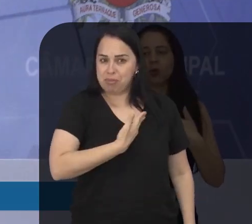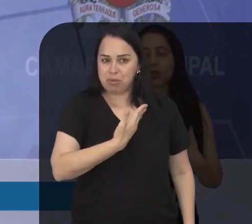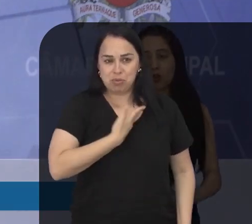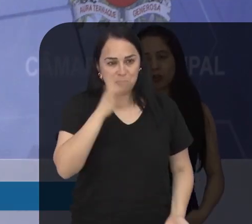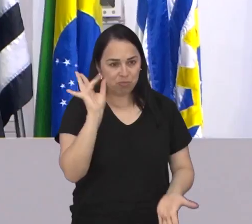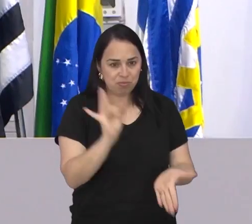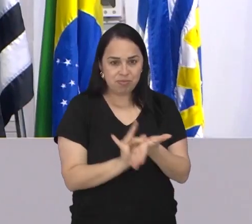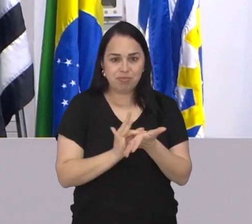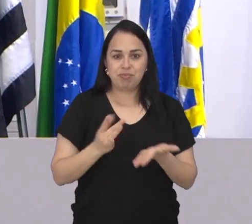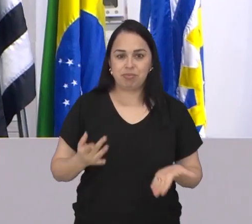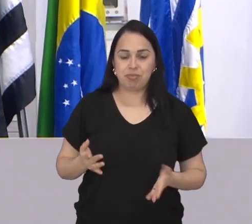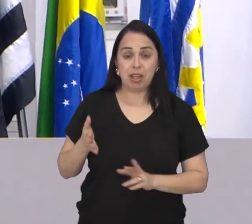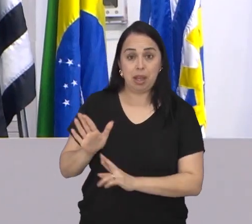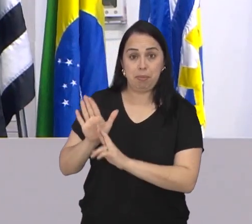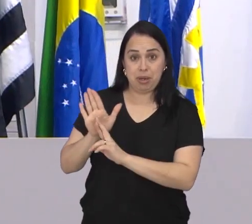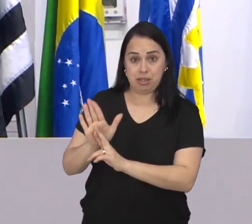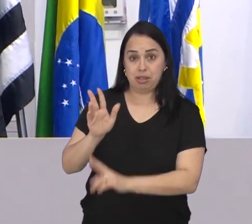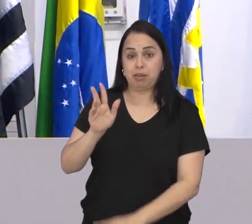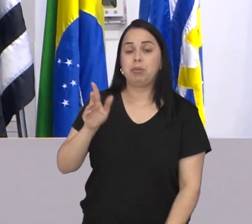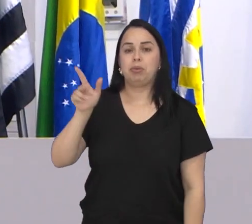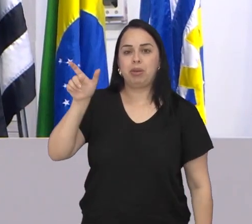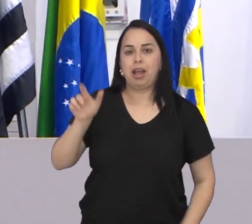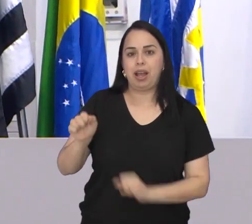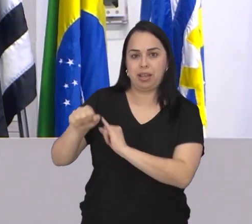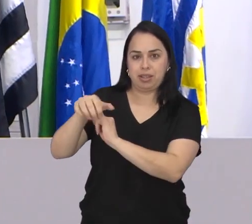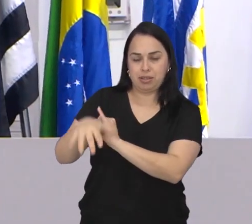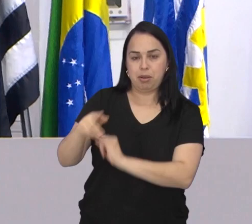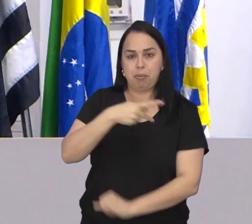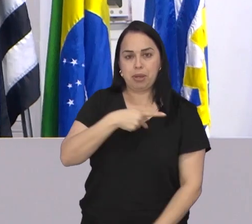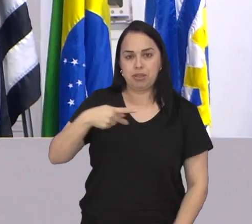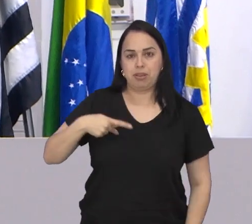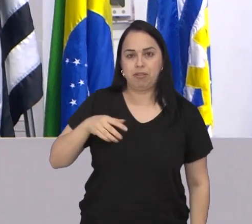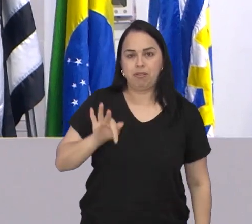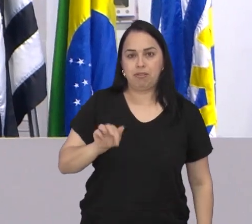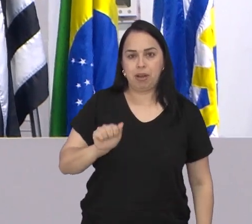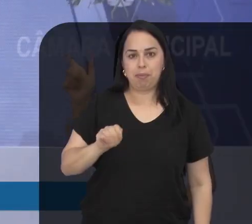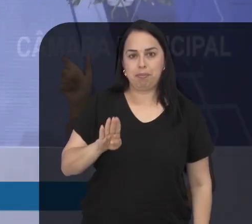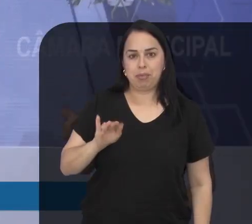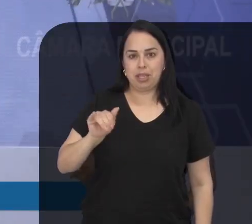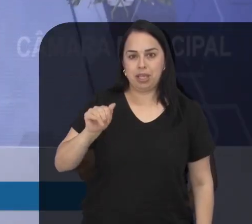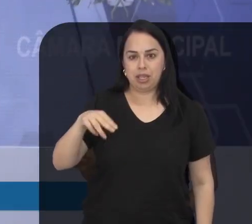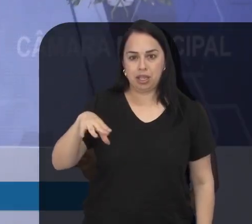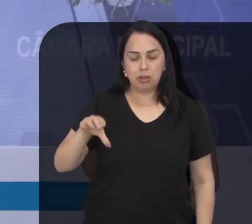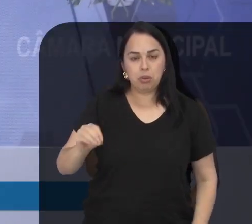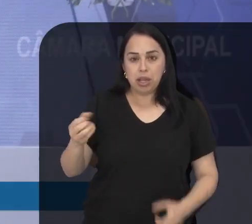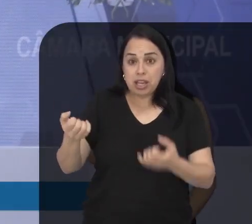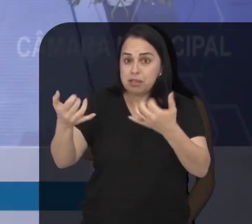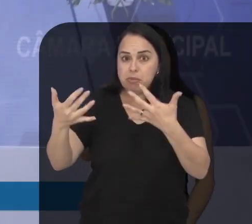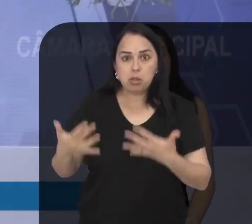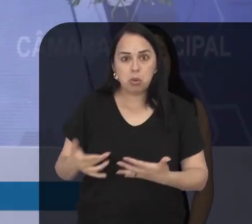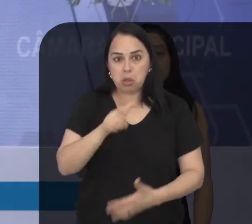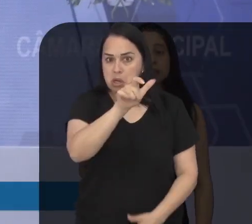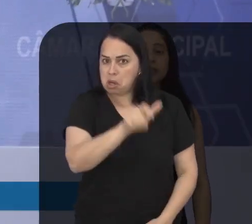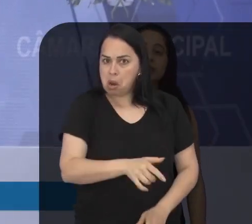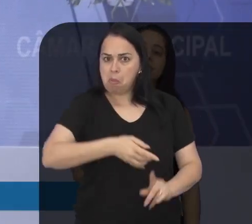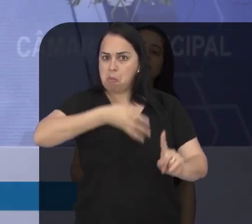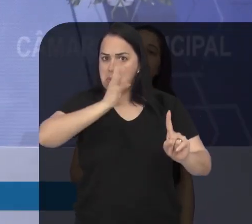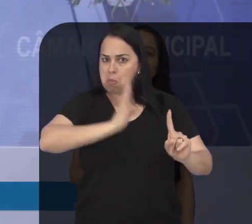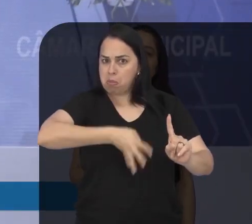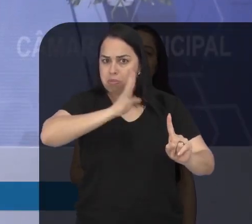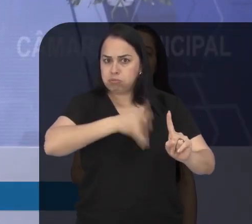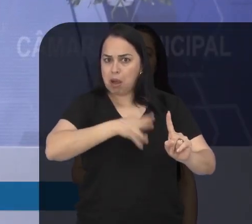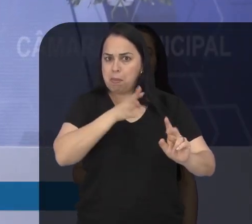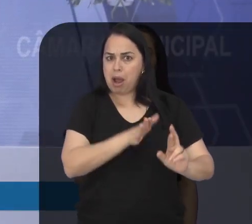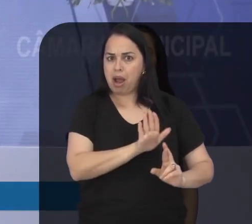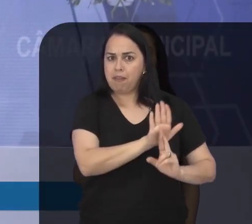grande amigo. Representando a Igreja da Cidade, o pastor Fabiano Ribeiro destacou como Conrado tem sido uma